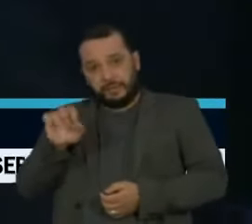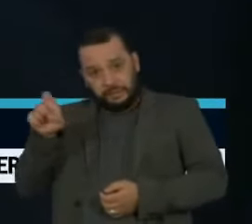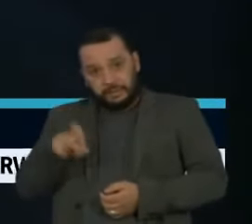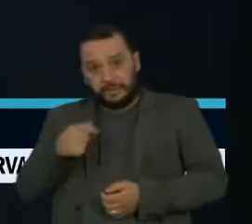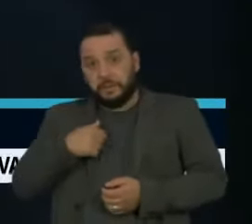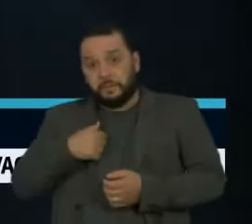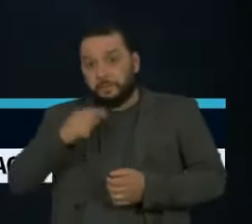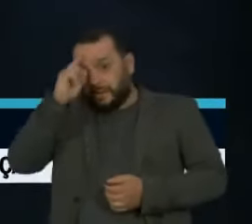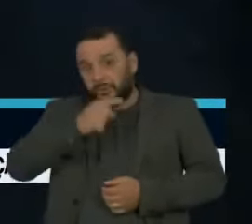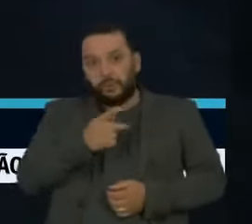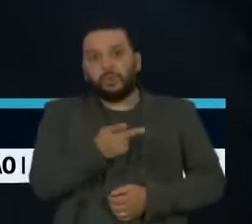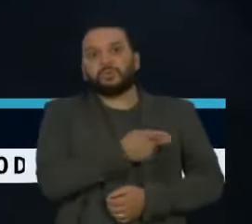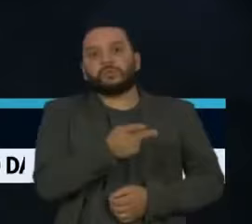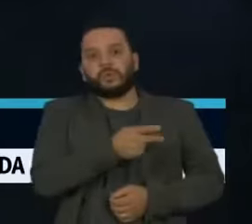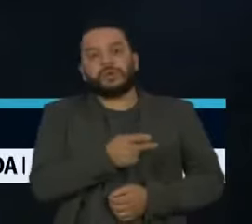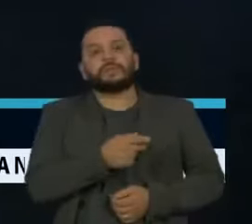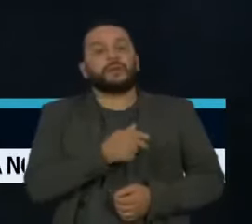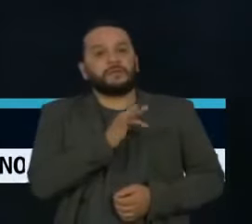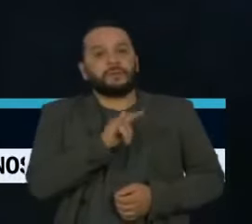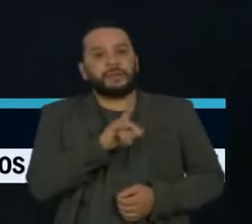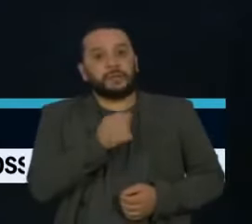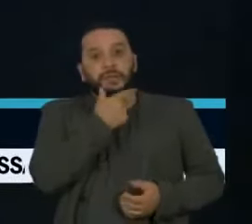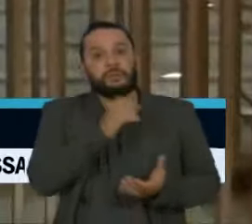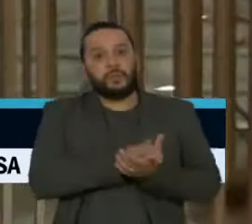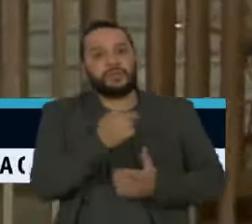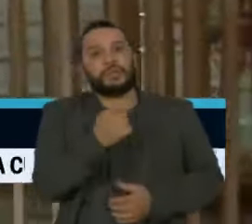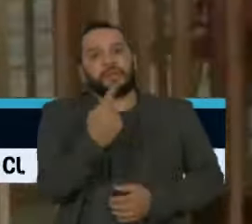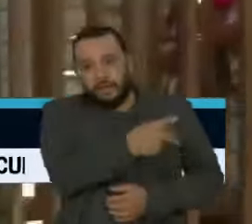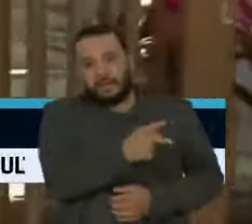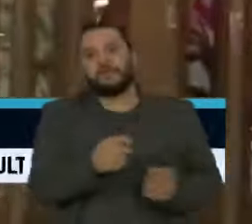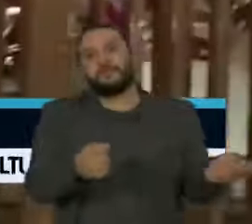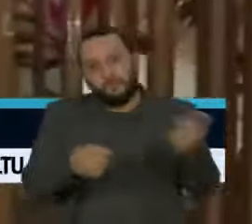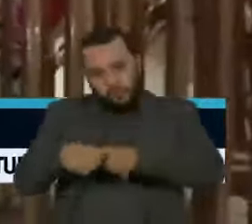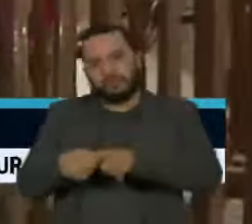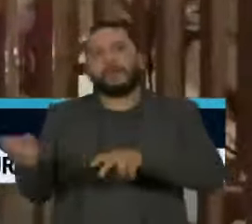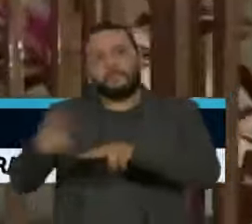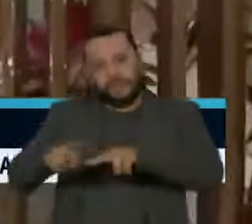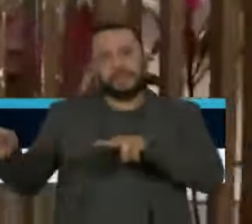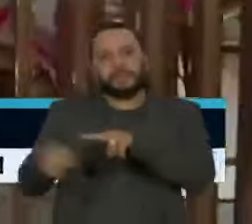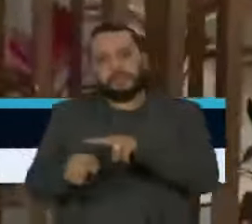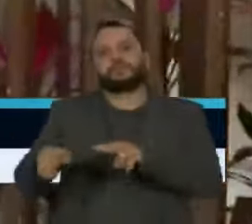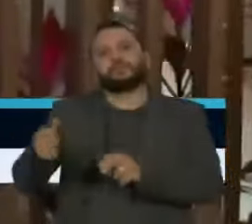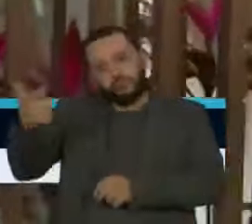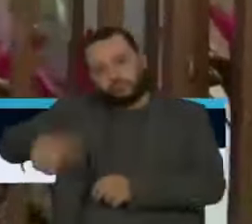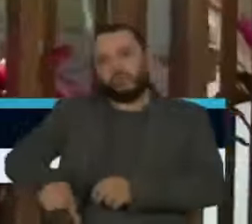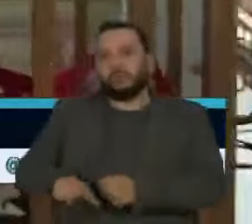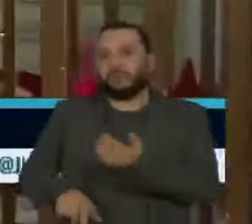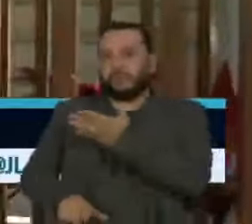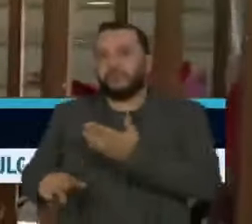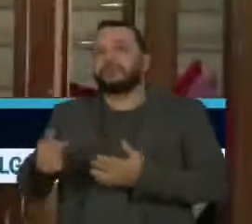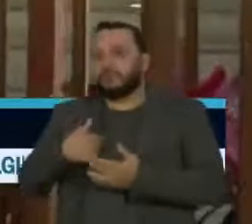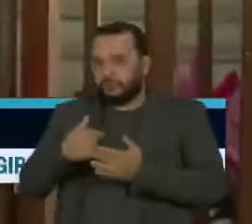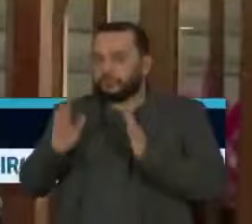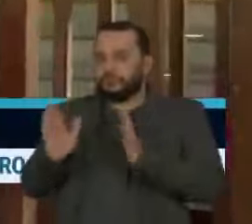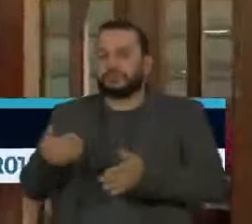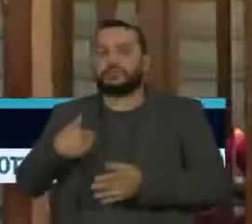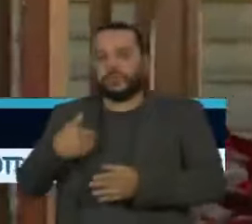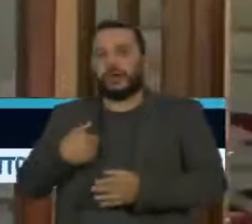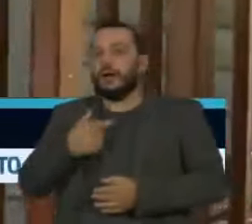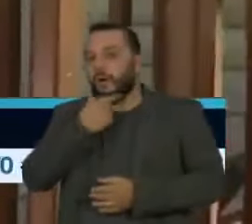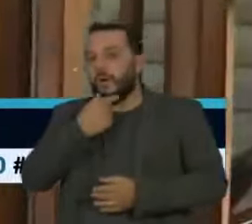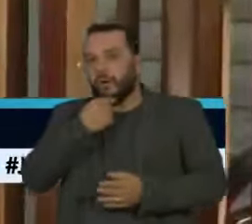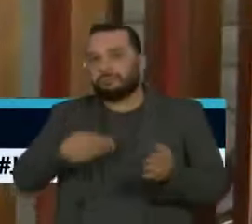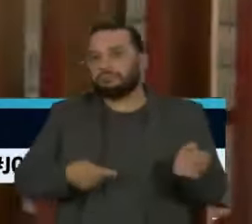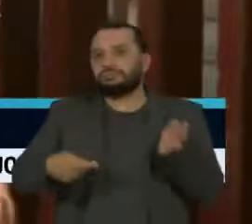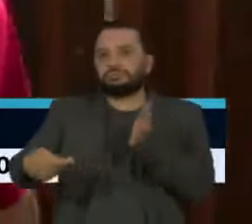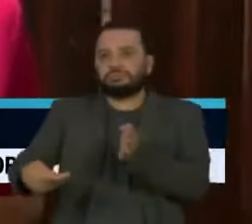ex-assessor parlamentar e da mulher dele para a prisão preventiva. Um oficial de justiça esteve hoje na casa de Queiroz, no Rio, para levá-lo